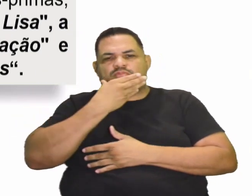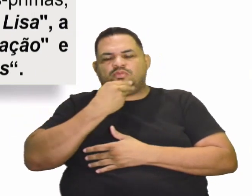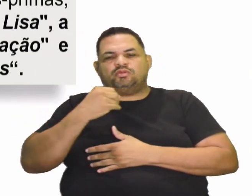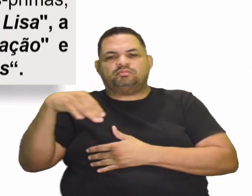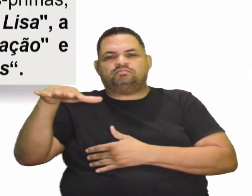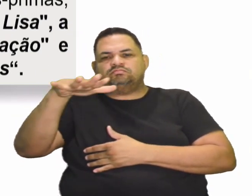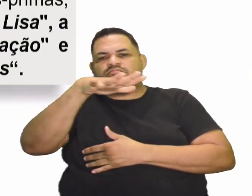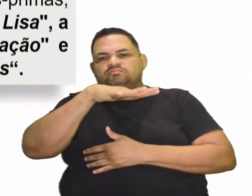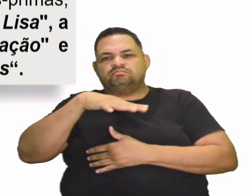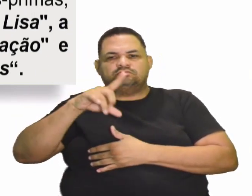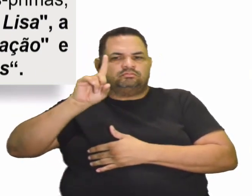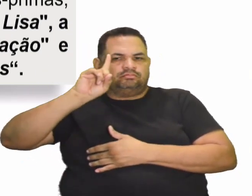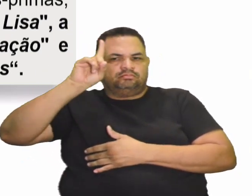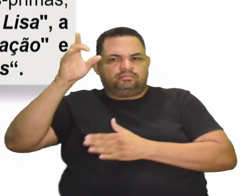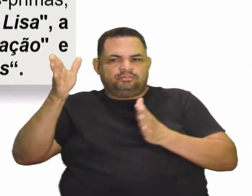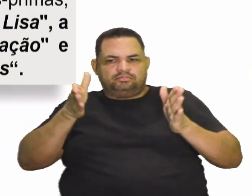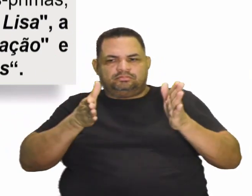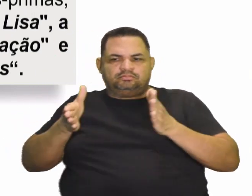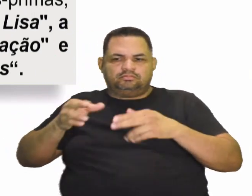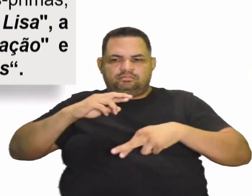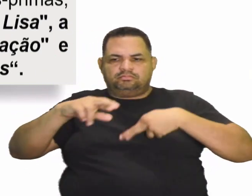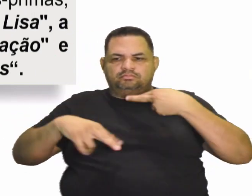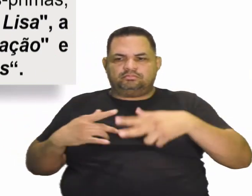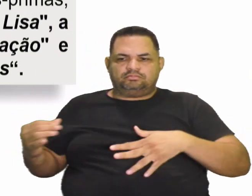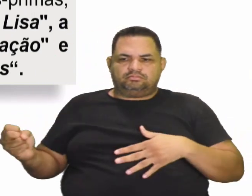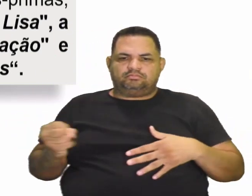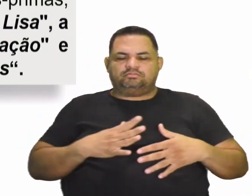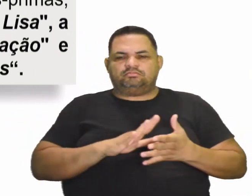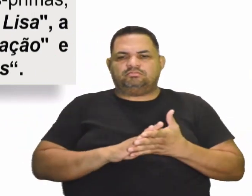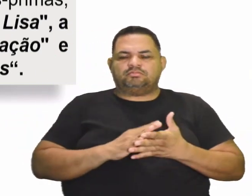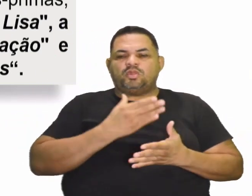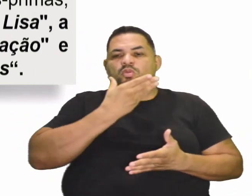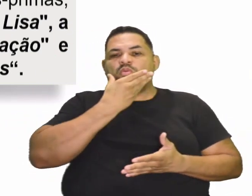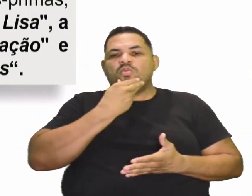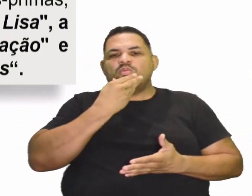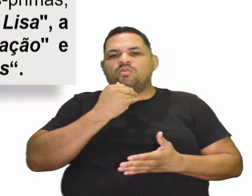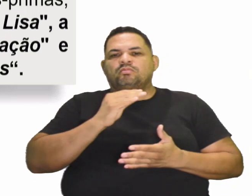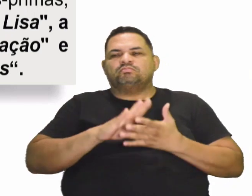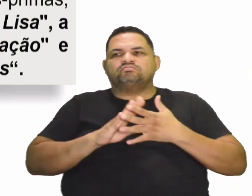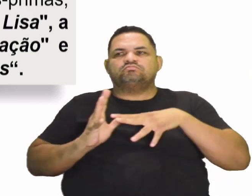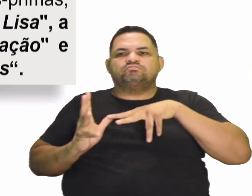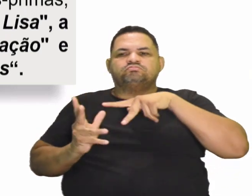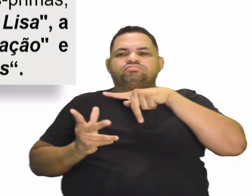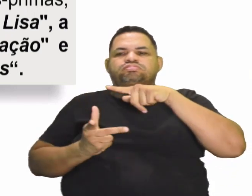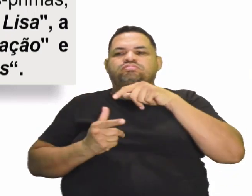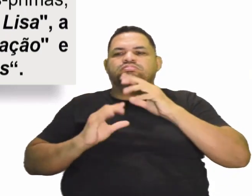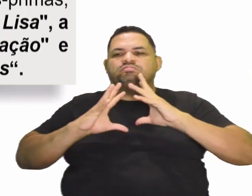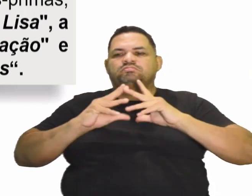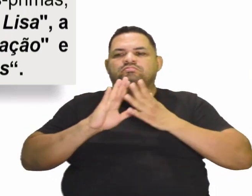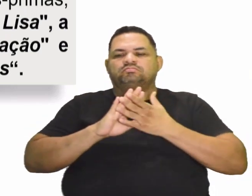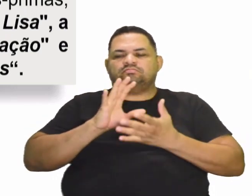universal, o ideal da época do Renascimento. Era o homem universal, o homem como centro, né,